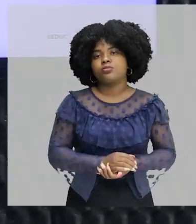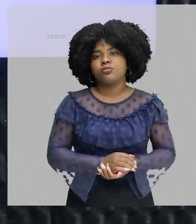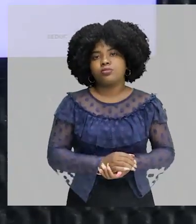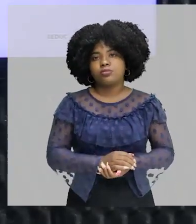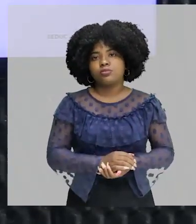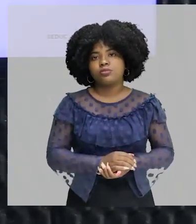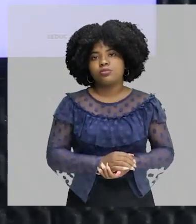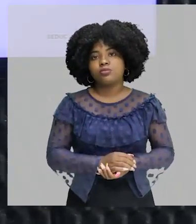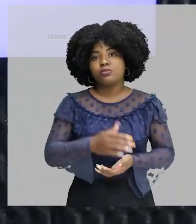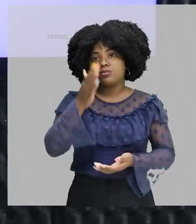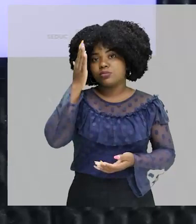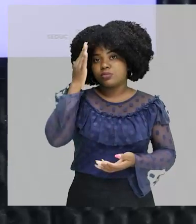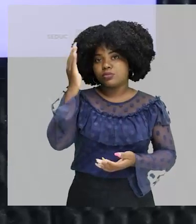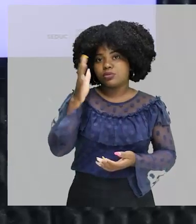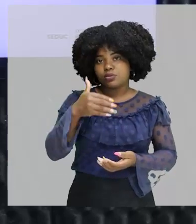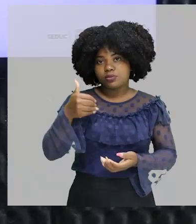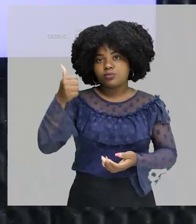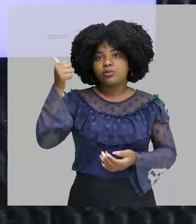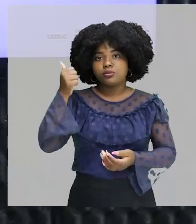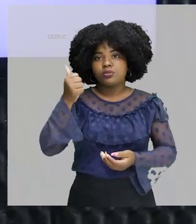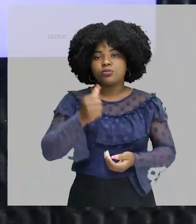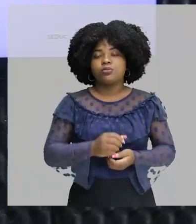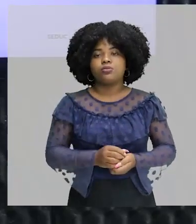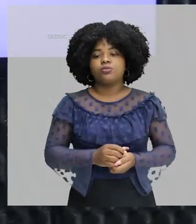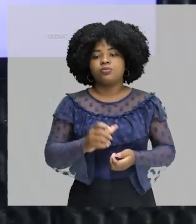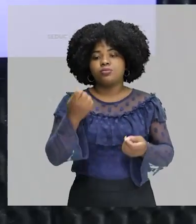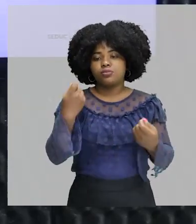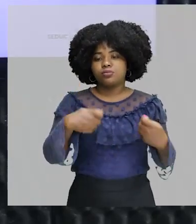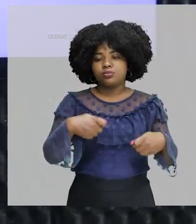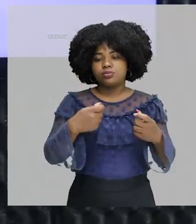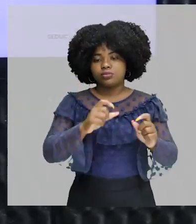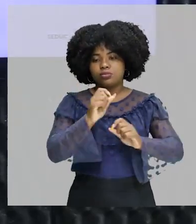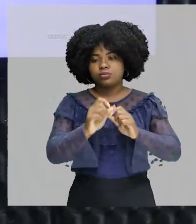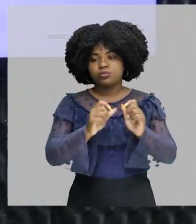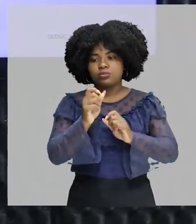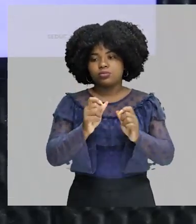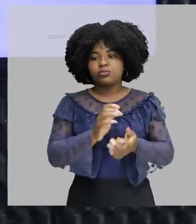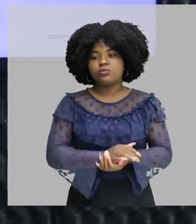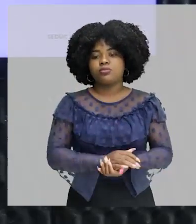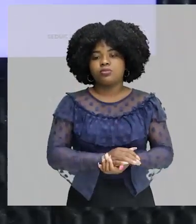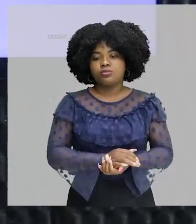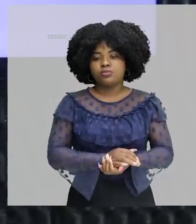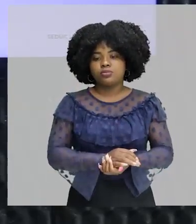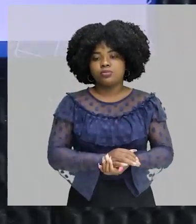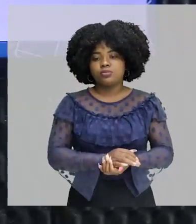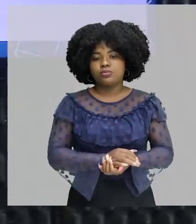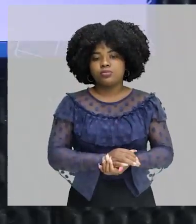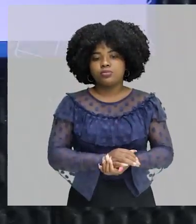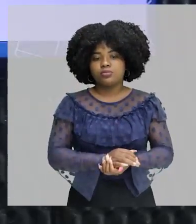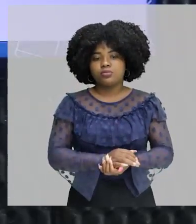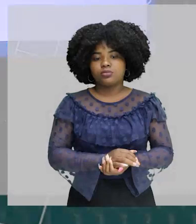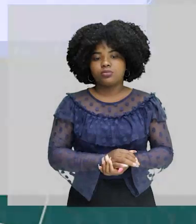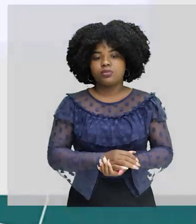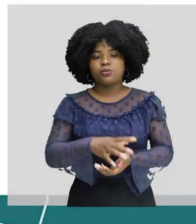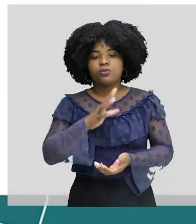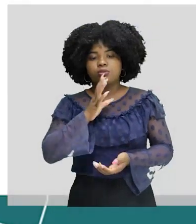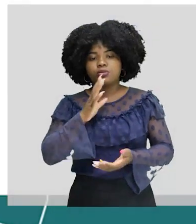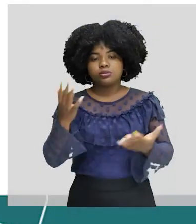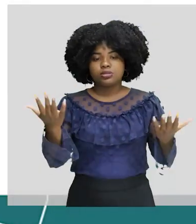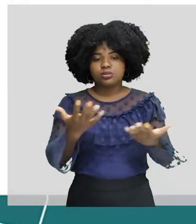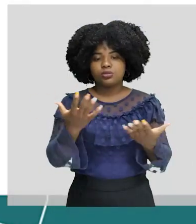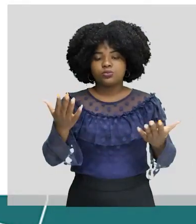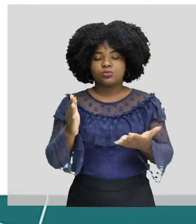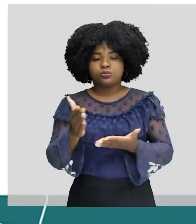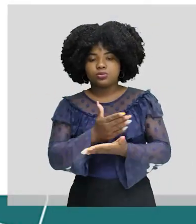gente compreender esses cálculos, nós precisamos dominar algumas grandezas. E a nossa aula de hoje,